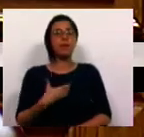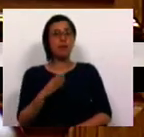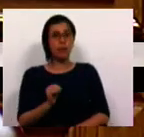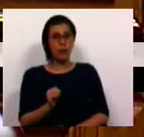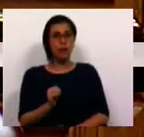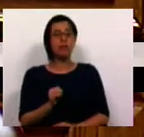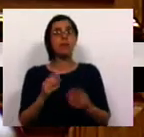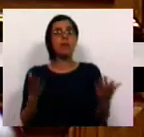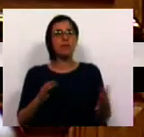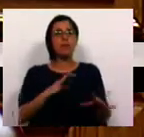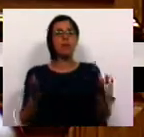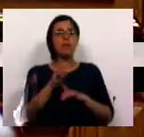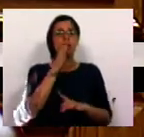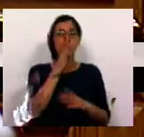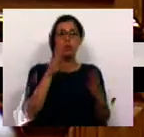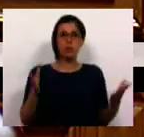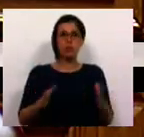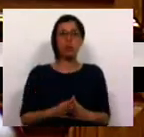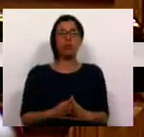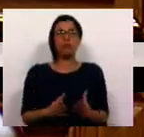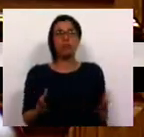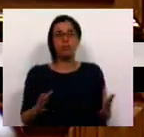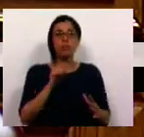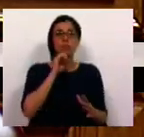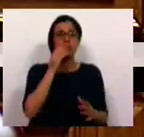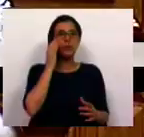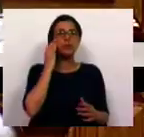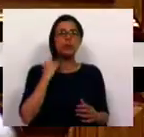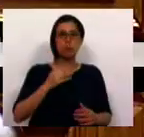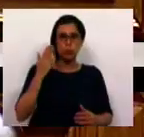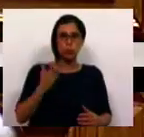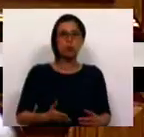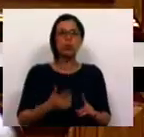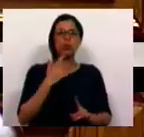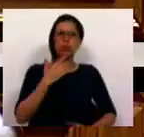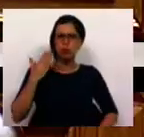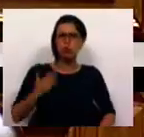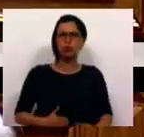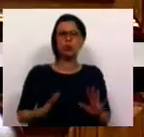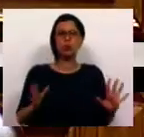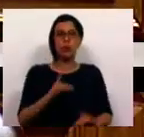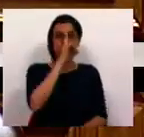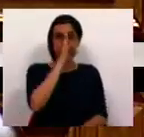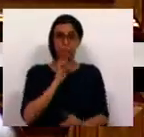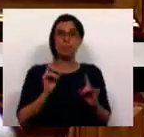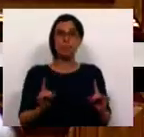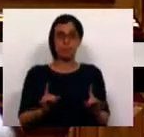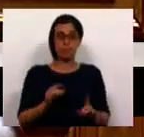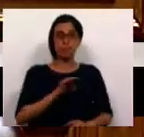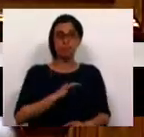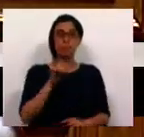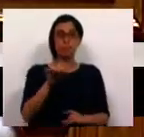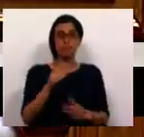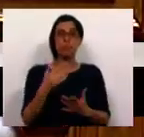CDS e, senhoras e senhores deputados, será porventura justo, muito justo, relembrar que os